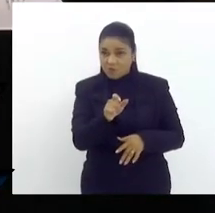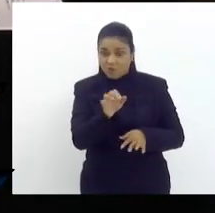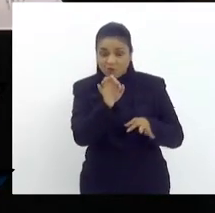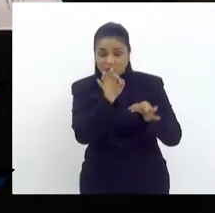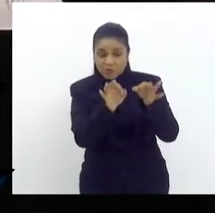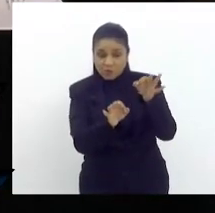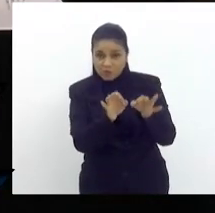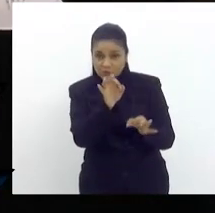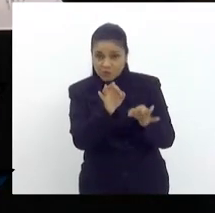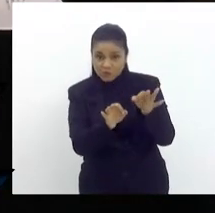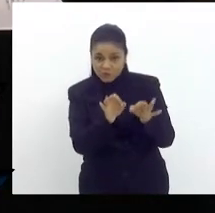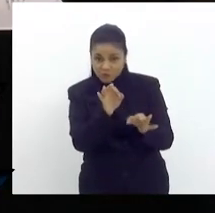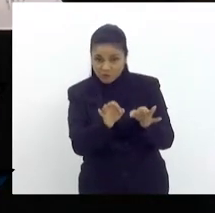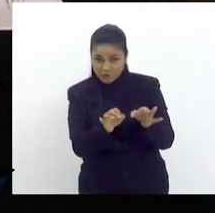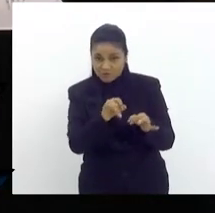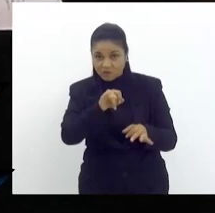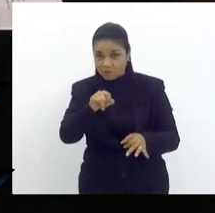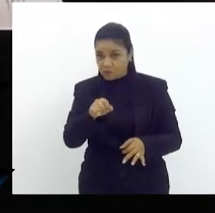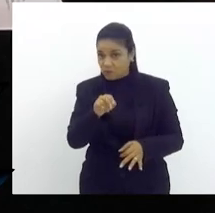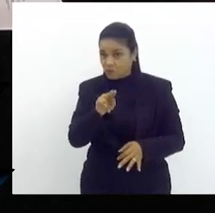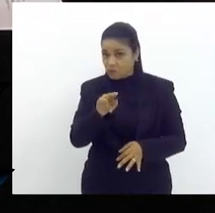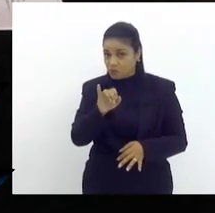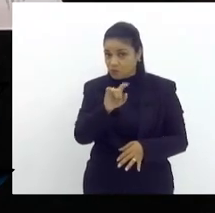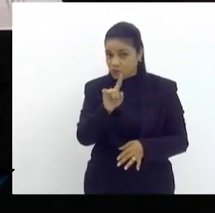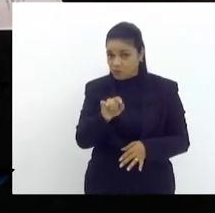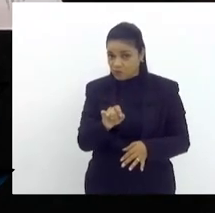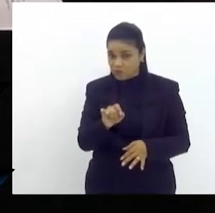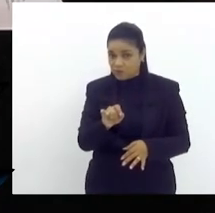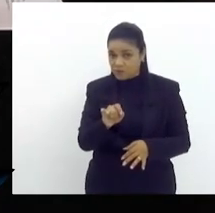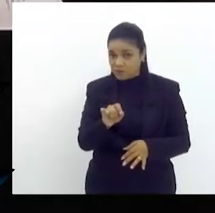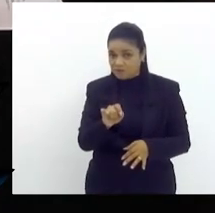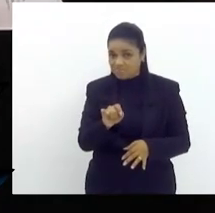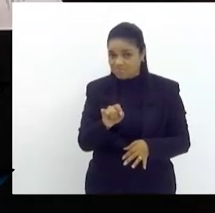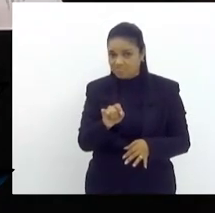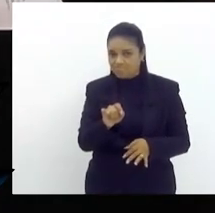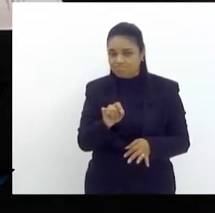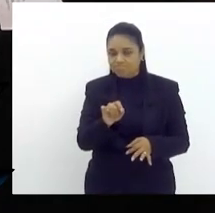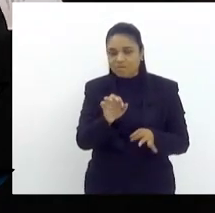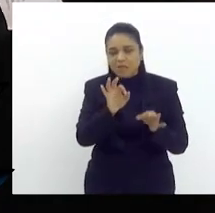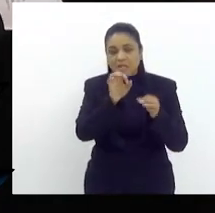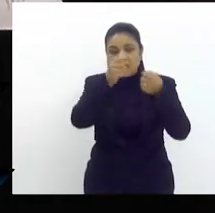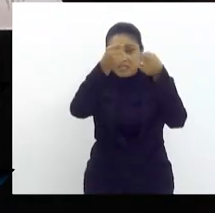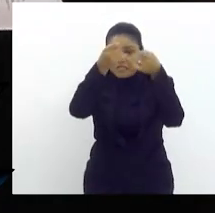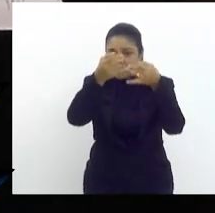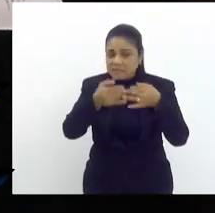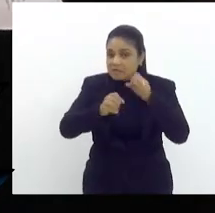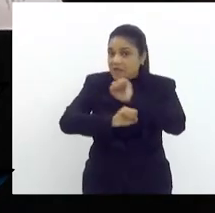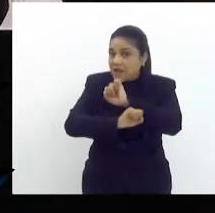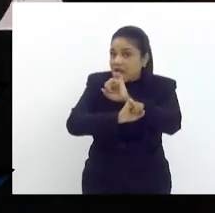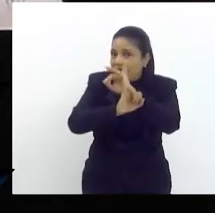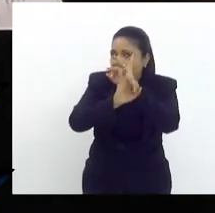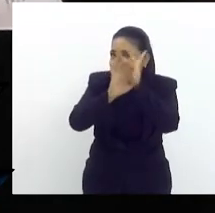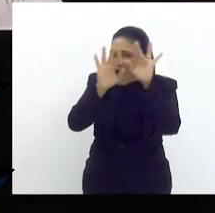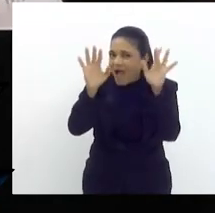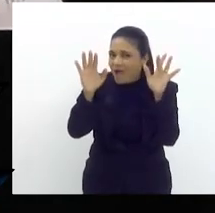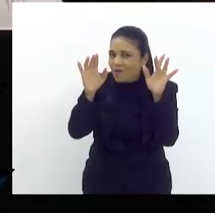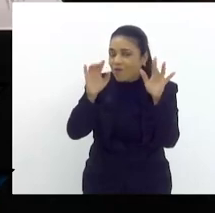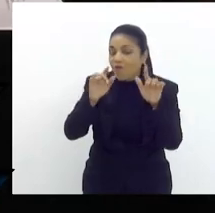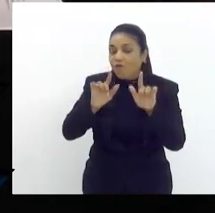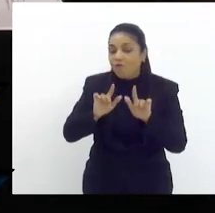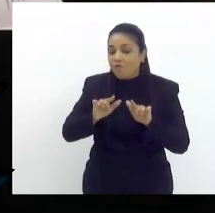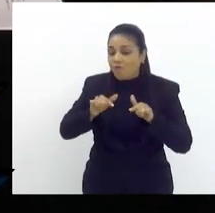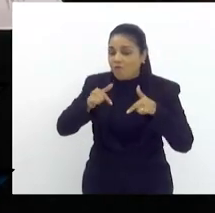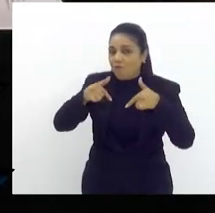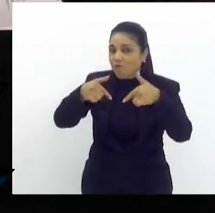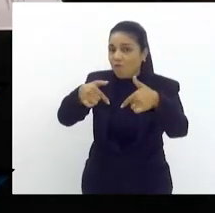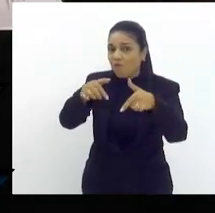está colocando os pingos nos is ele está chamando